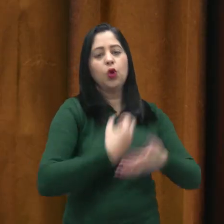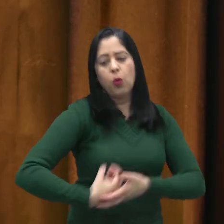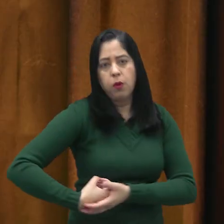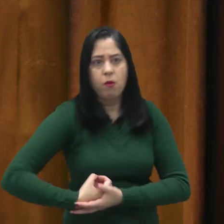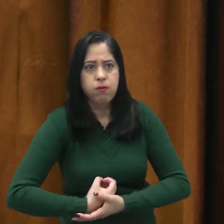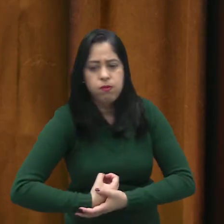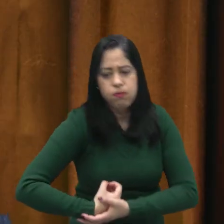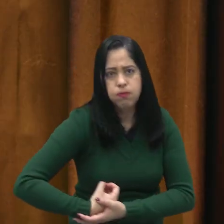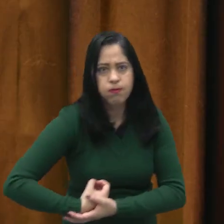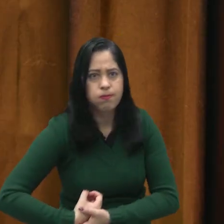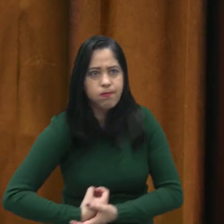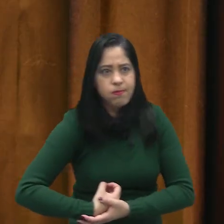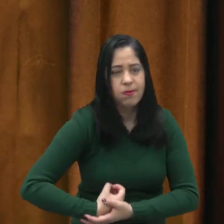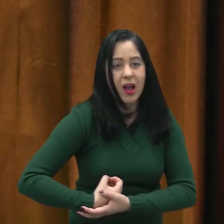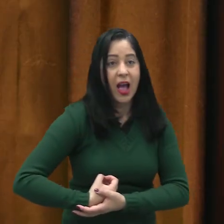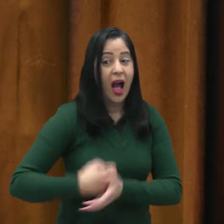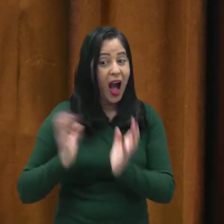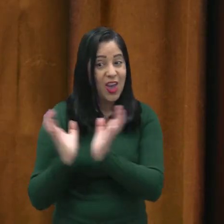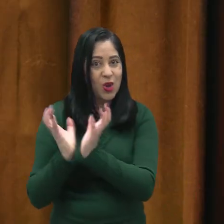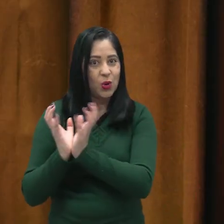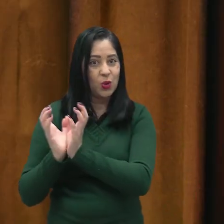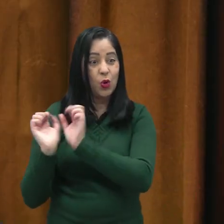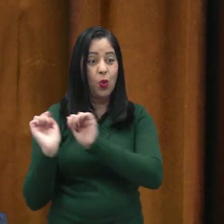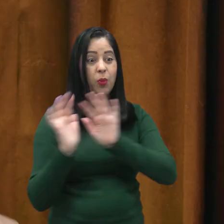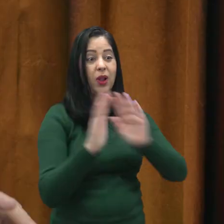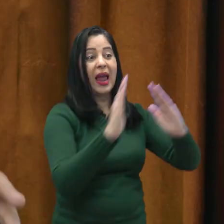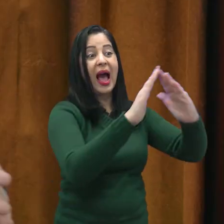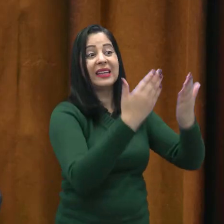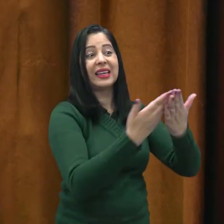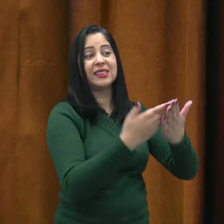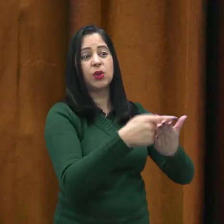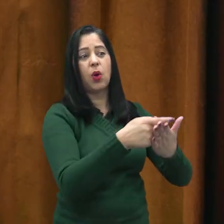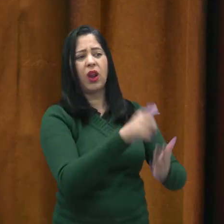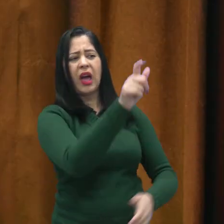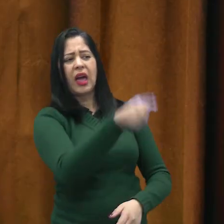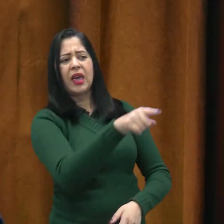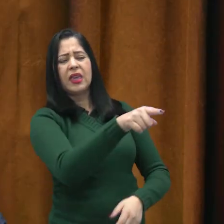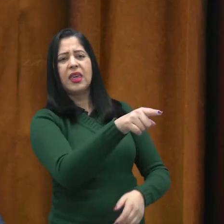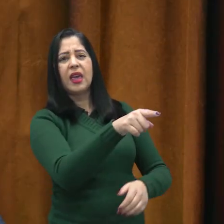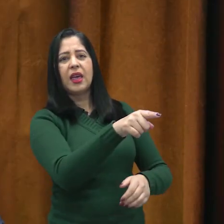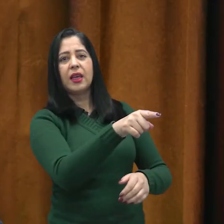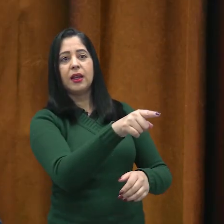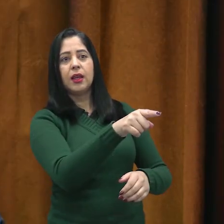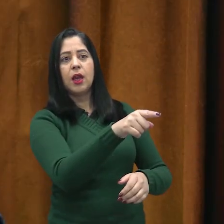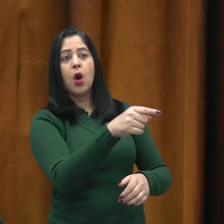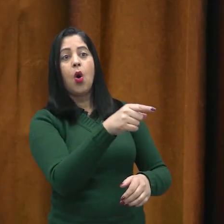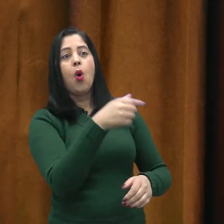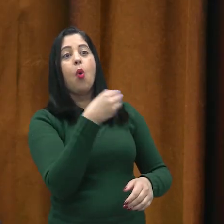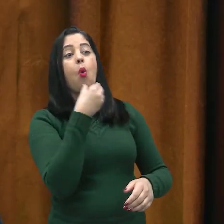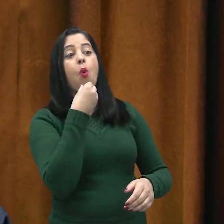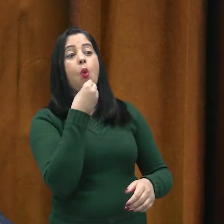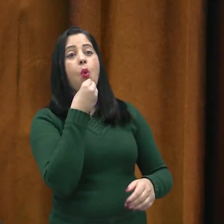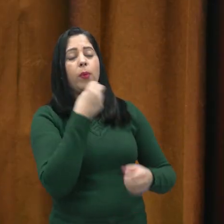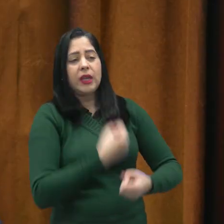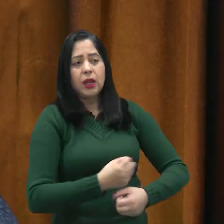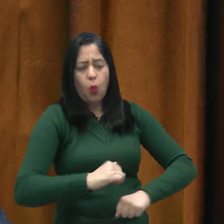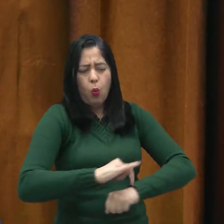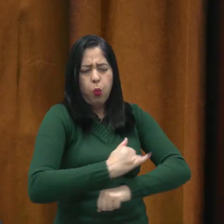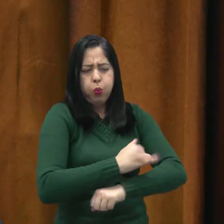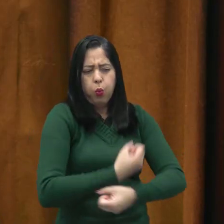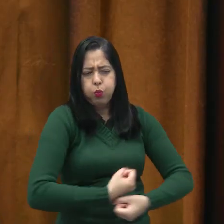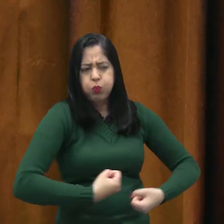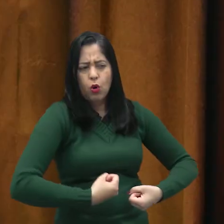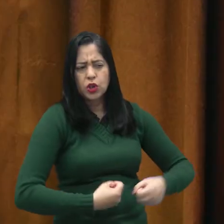está no alto rendimento numa escola. Sim. E lá tinha no canto um rapazinho humilde, grande, um molequinho,